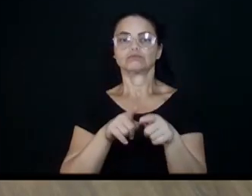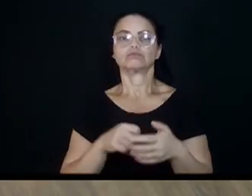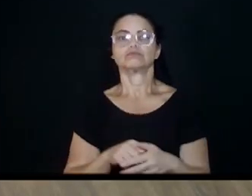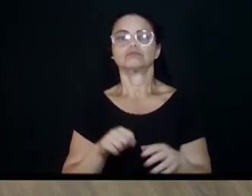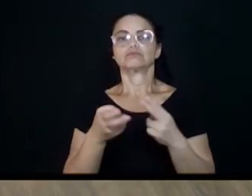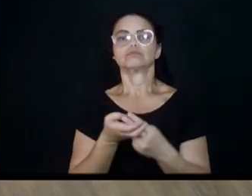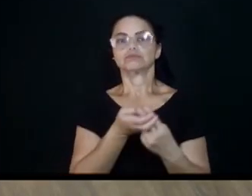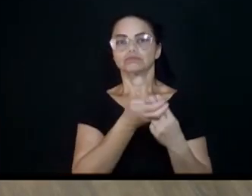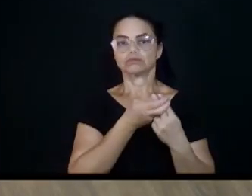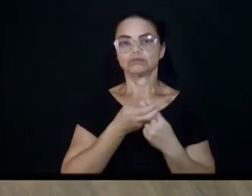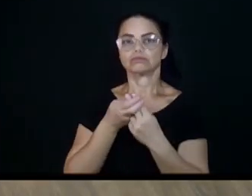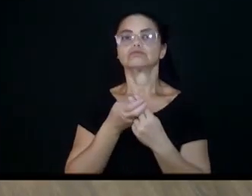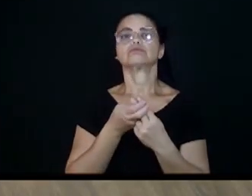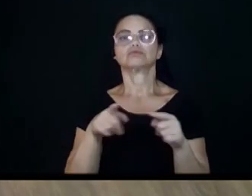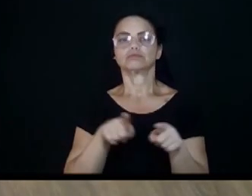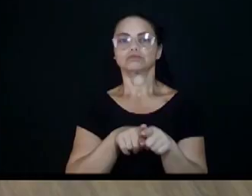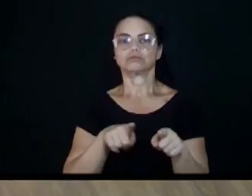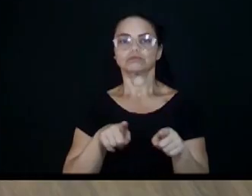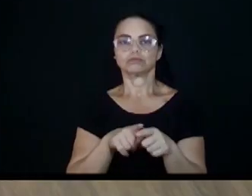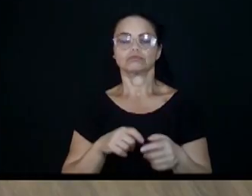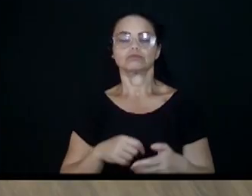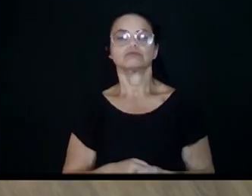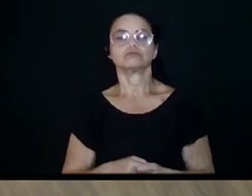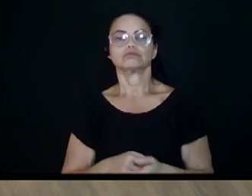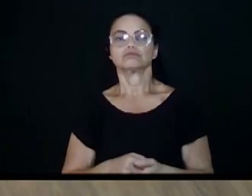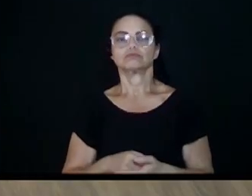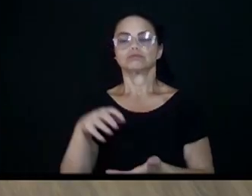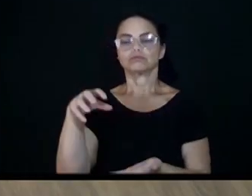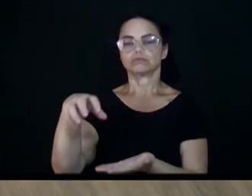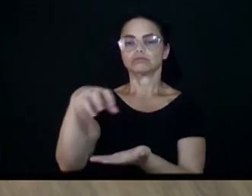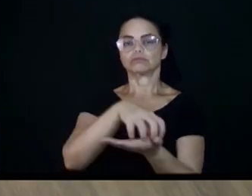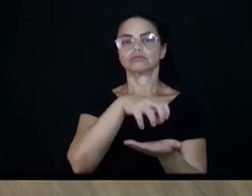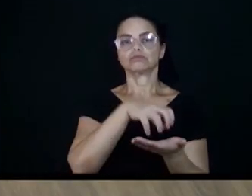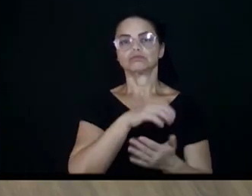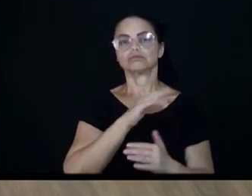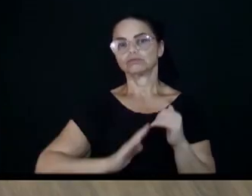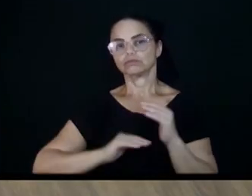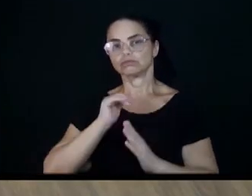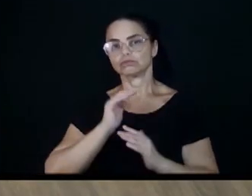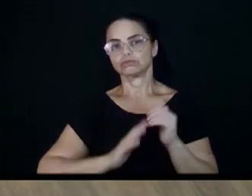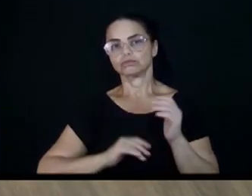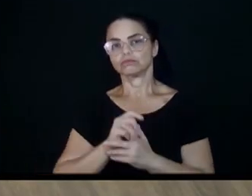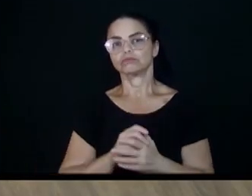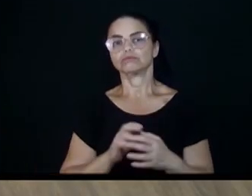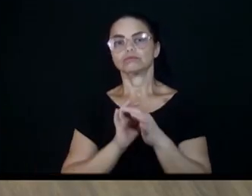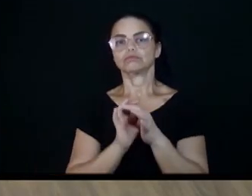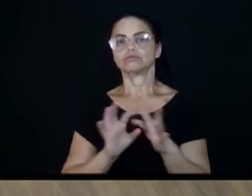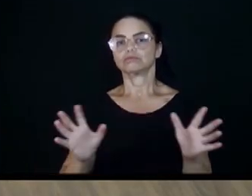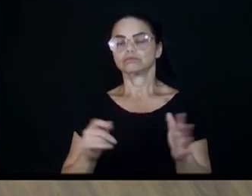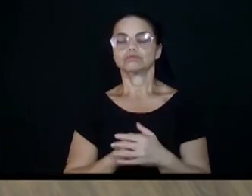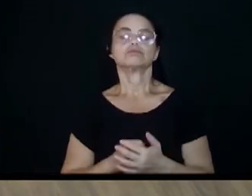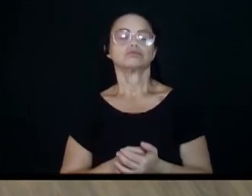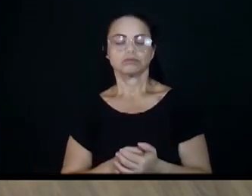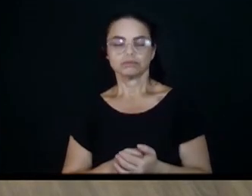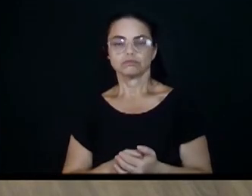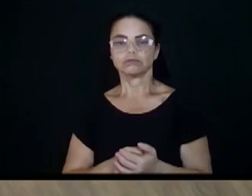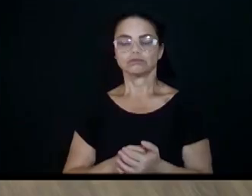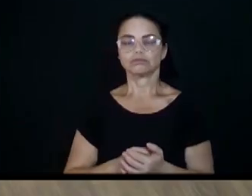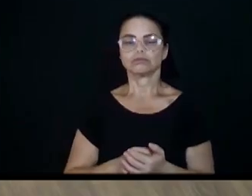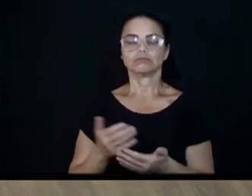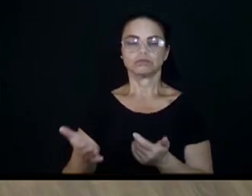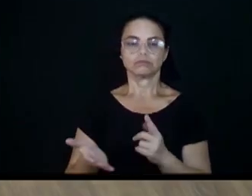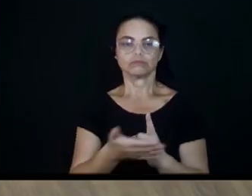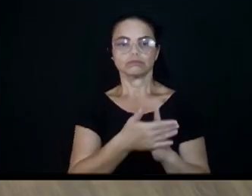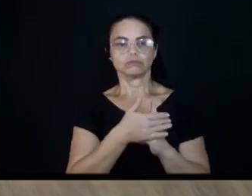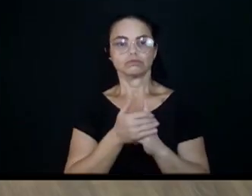também tem todos os setores, né, os profissionais aí que estão disponíveis para acolher esse paciente,